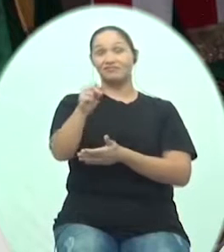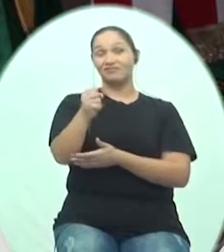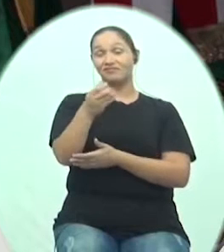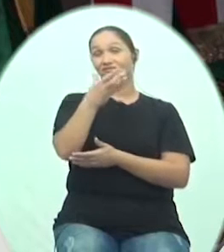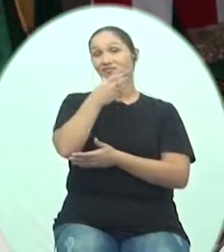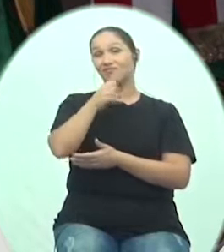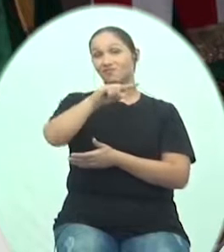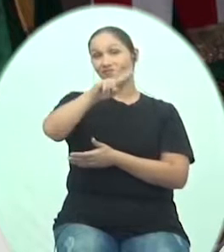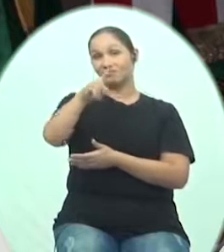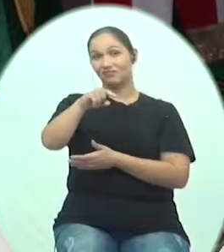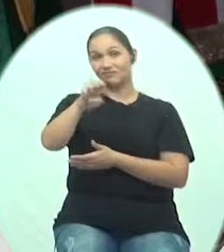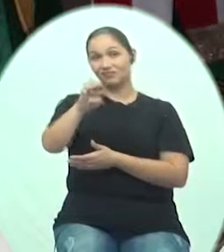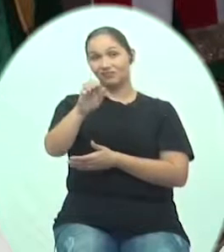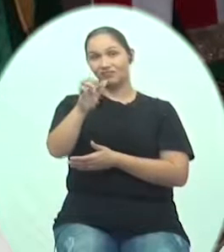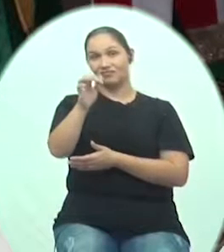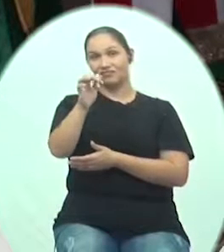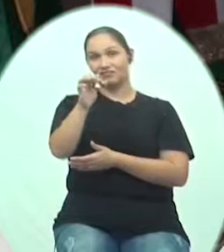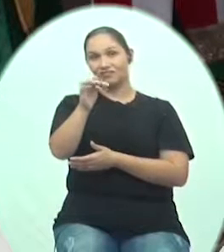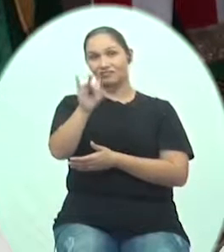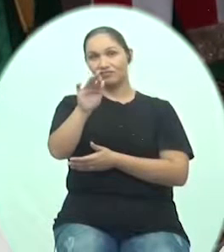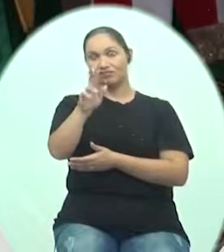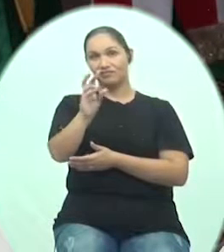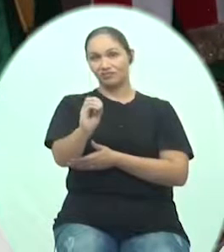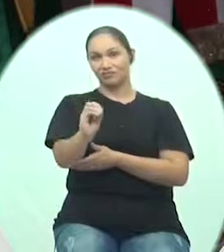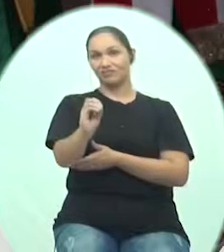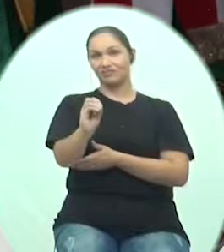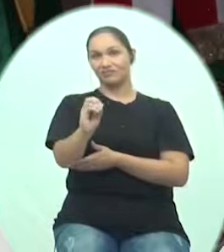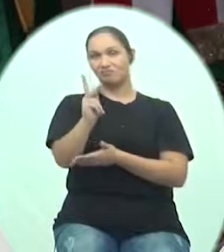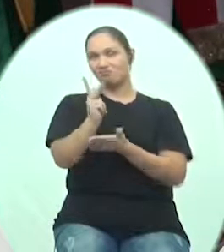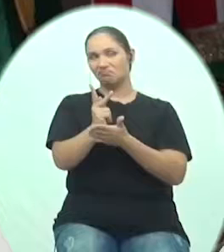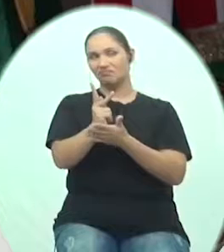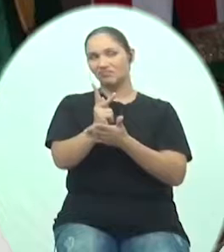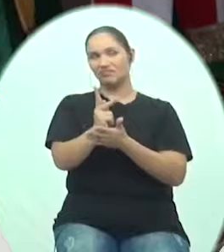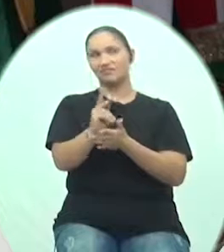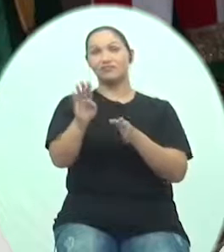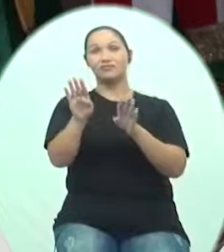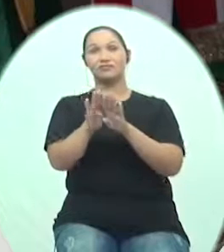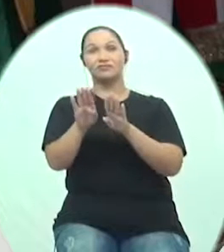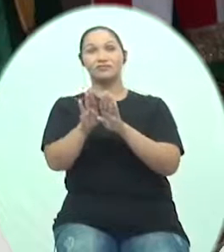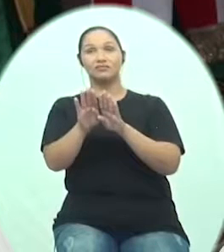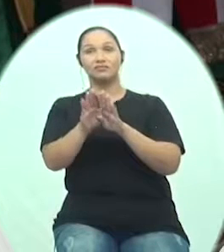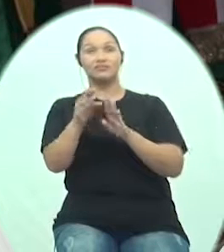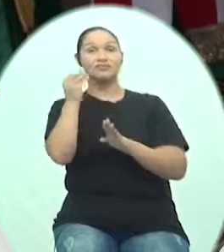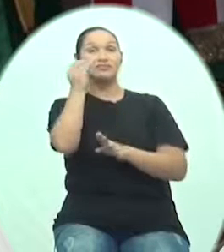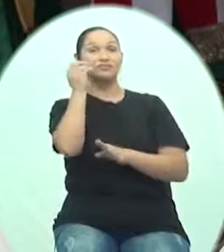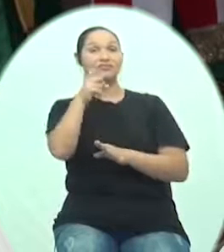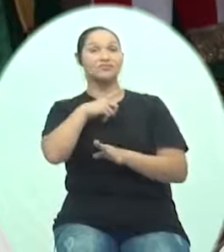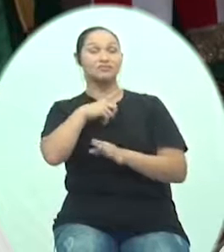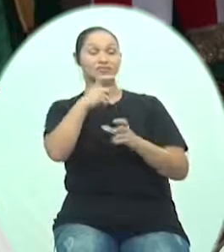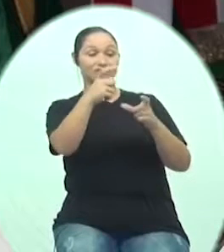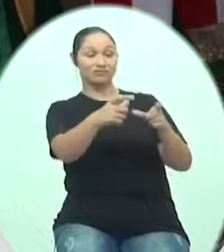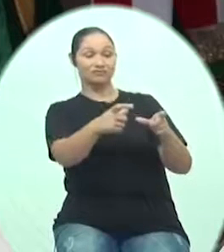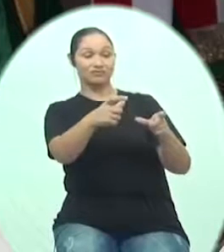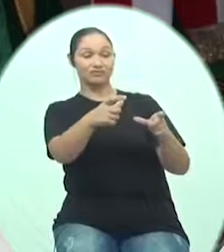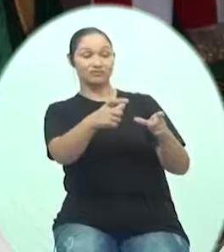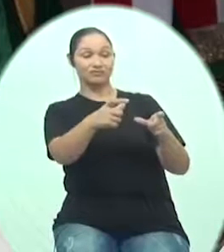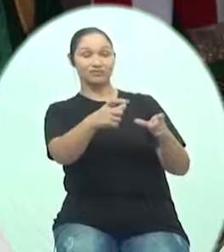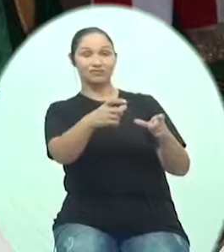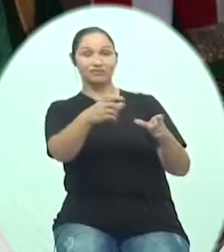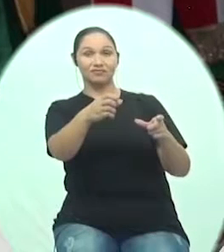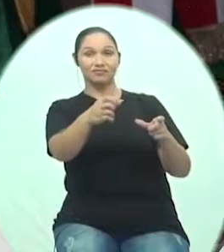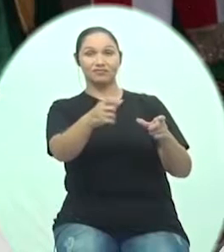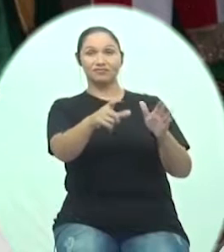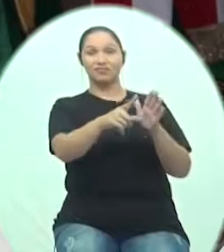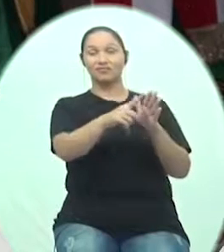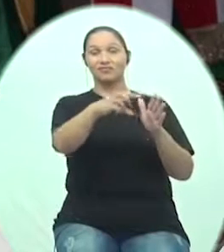isso é muito interessante a segunda experiência que eu tenho é lá na matriz opita ó Niro Cabreira onde tem uns